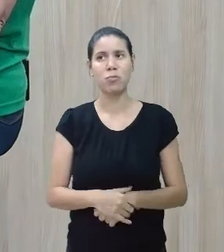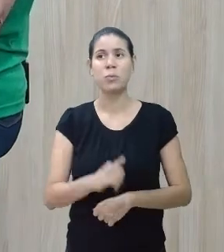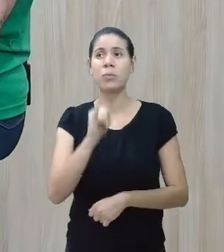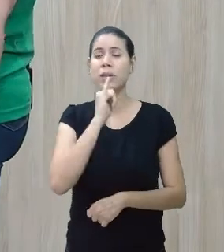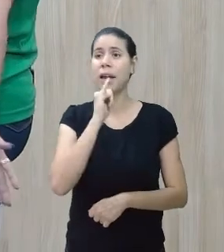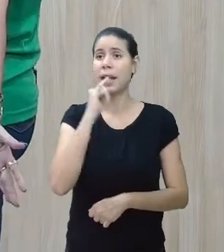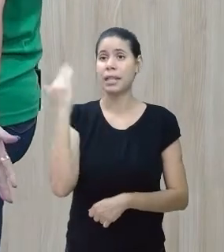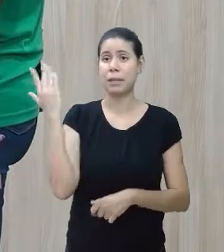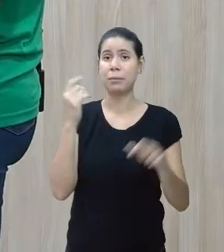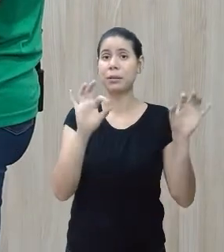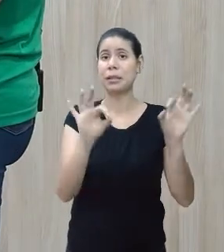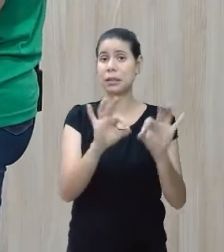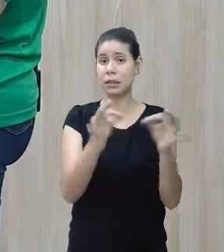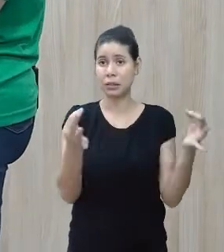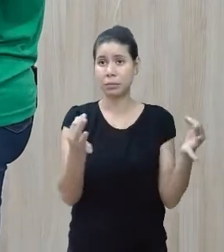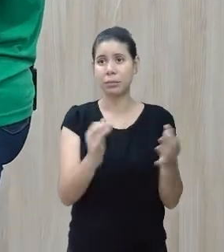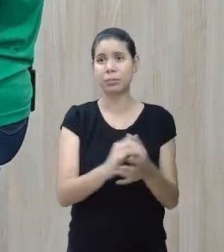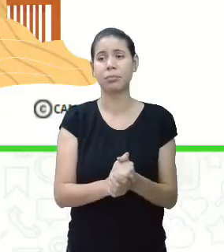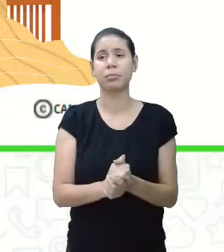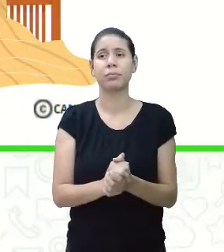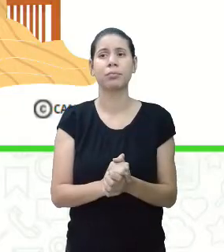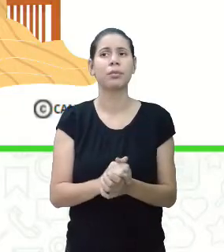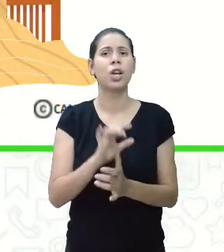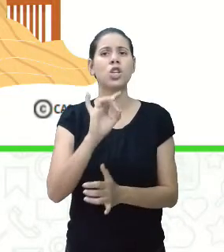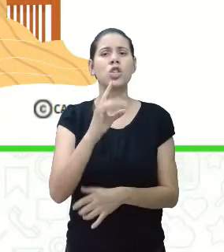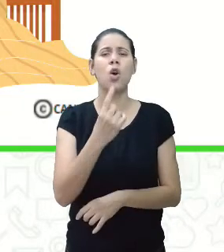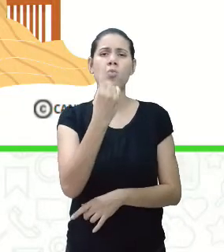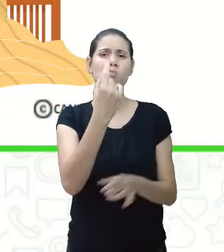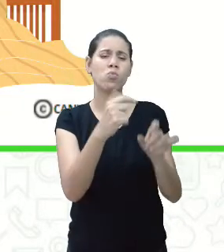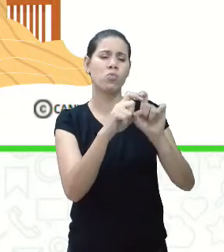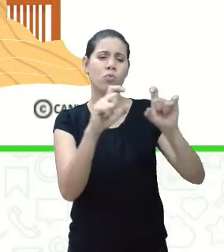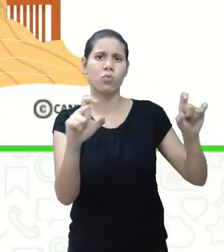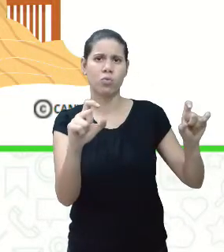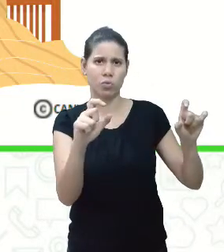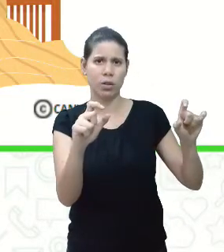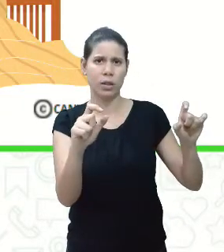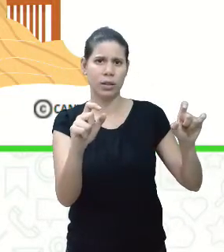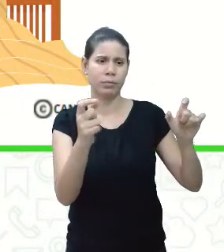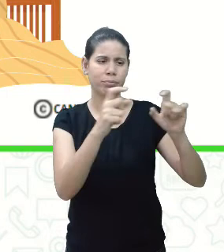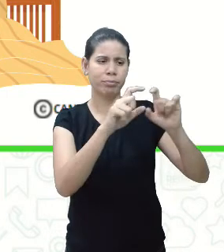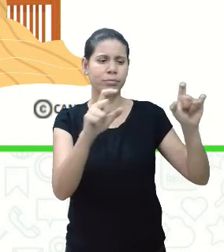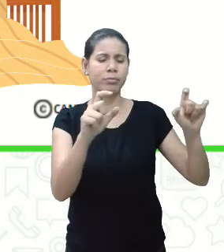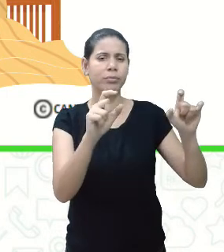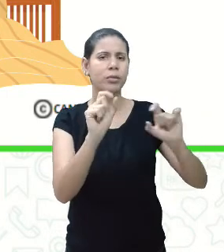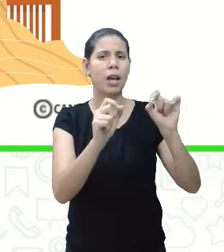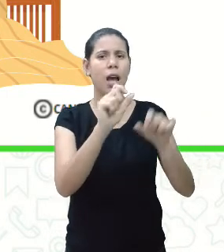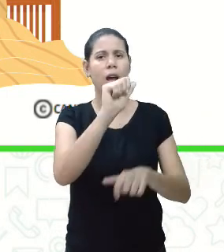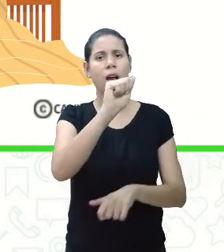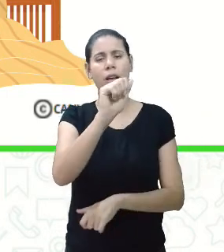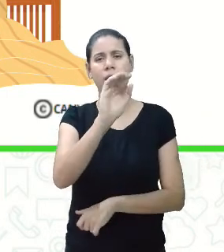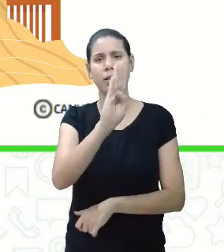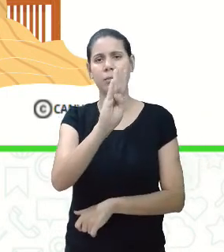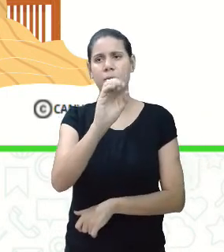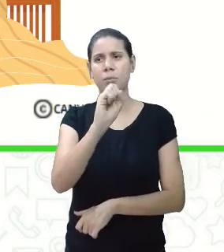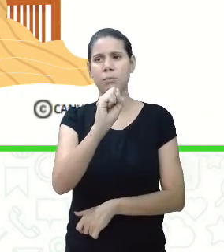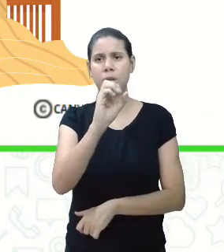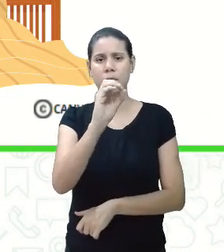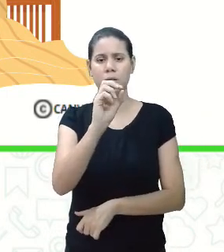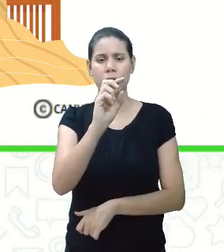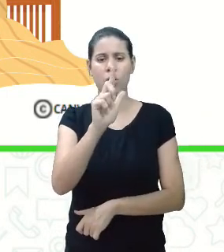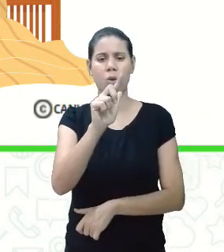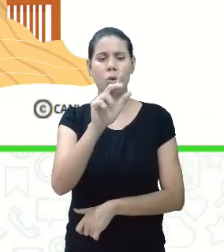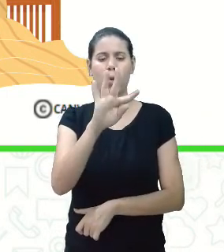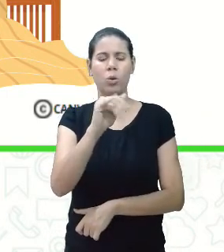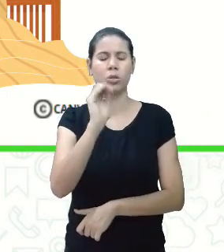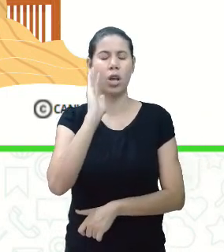Exemplo de período simples. Apresenta apenas uma oração, a qual é chamada de oração absoluta. Já